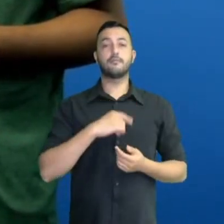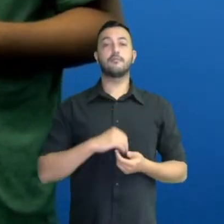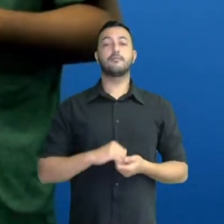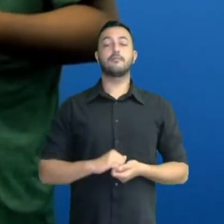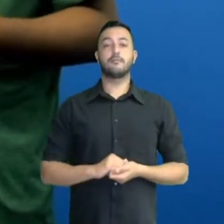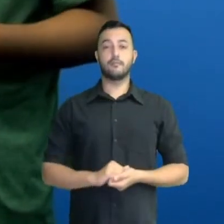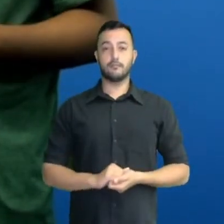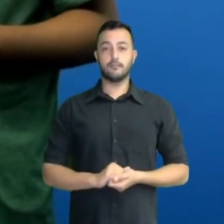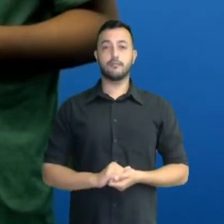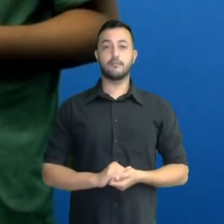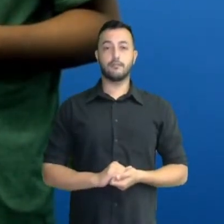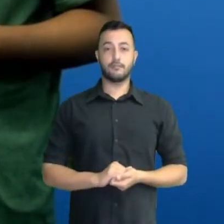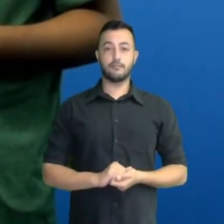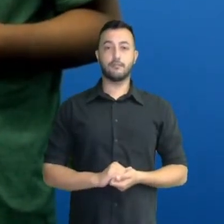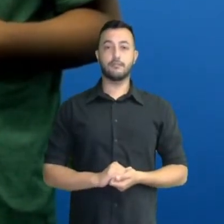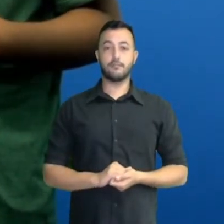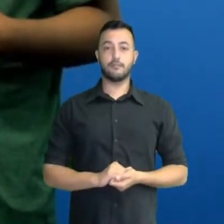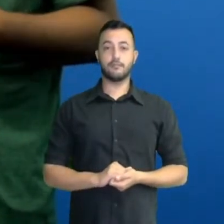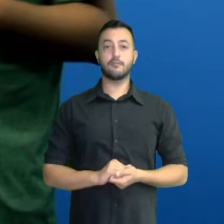a sua revolução